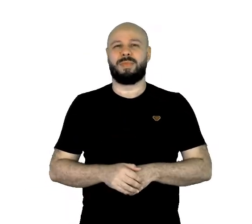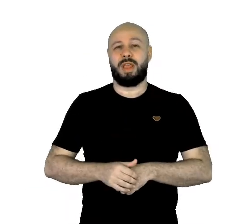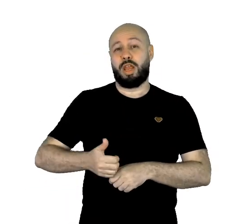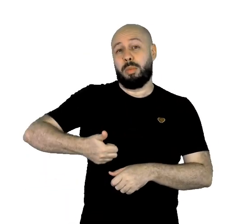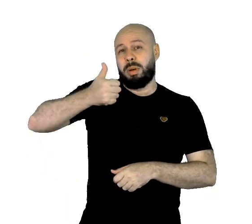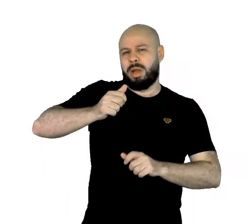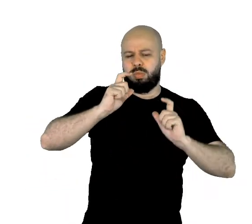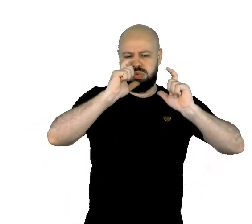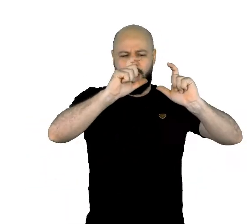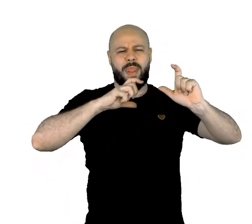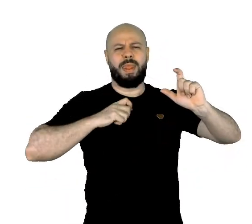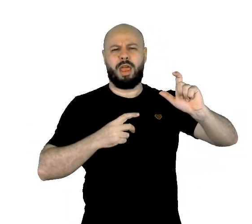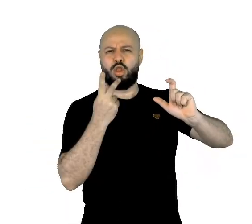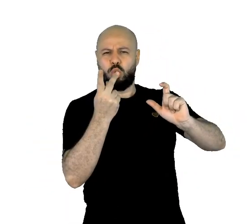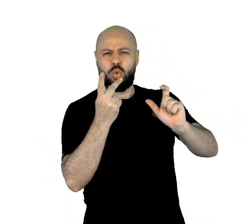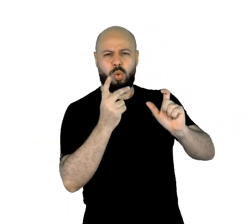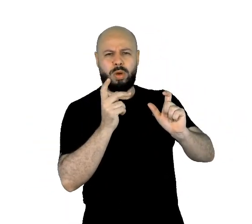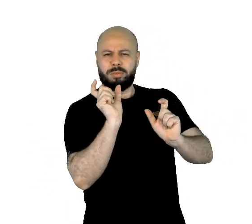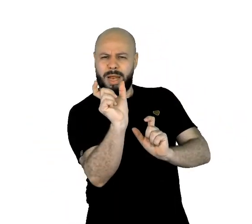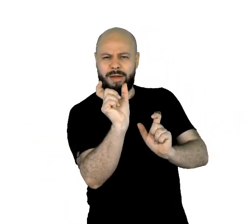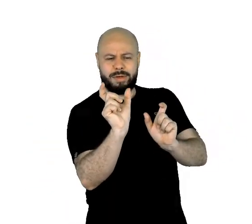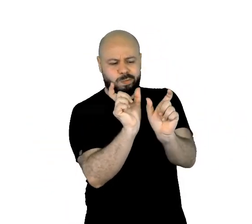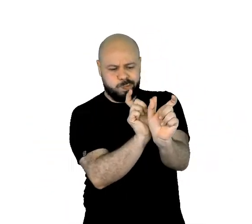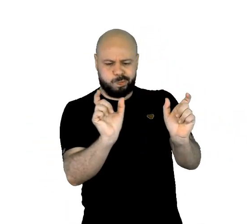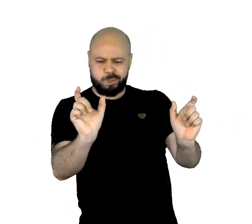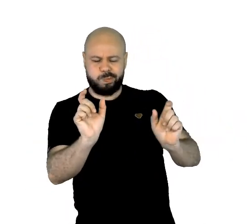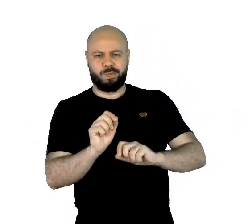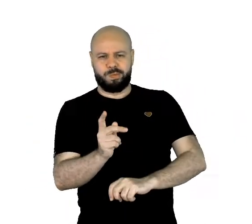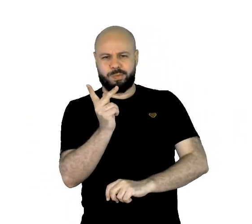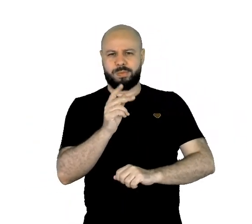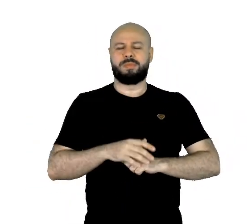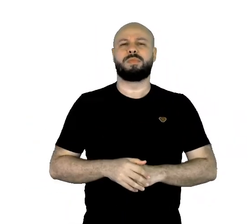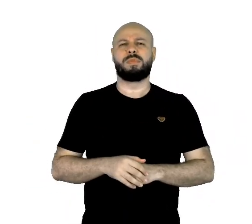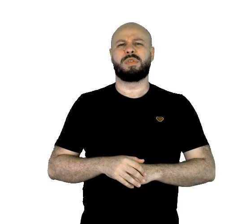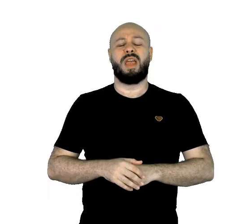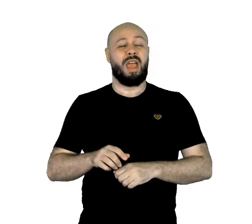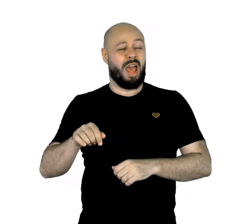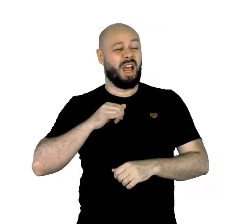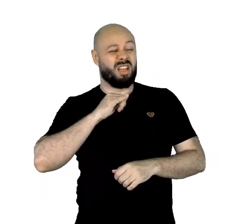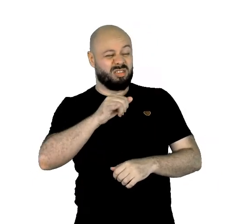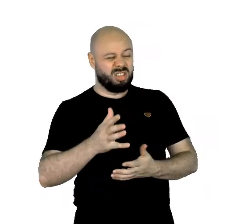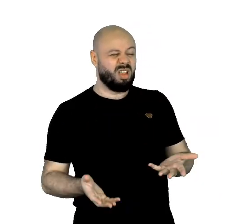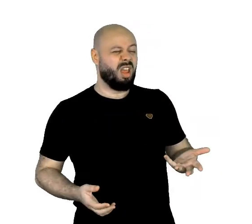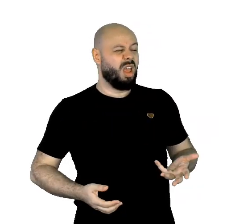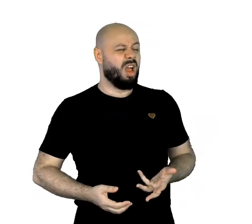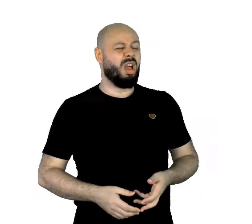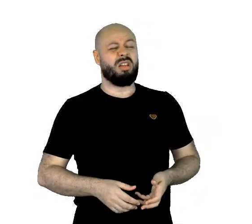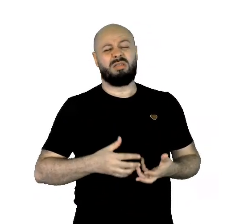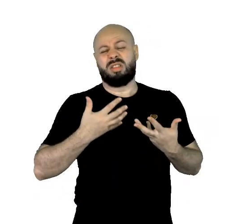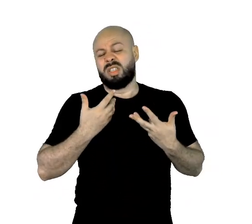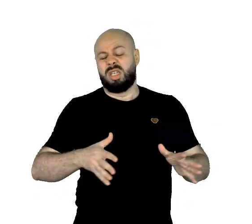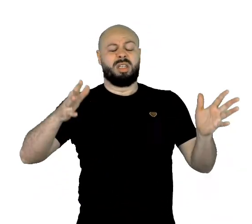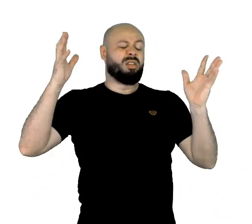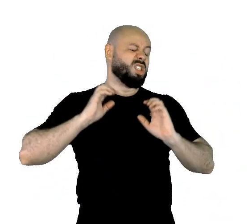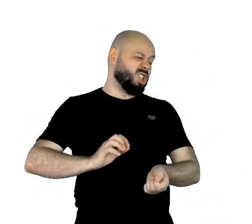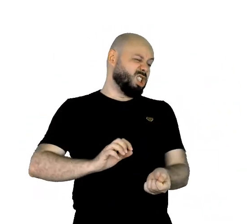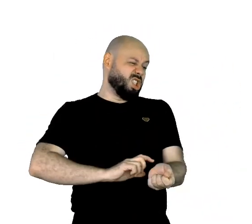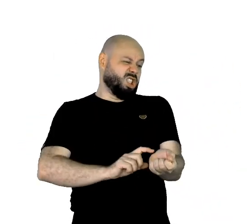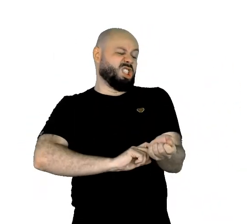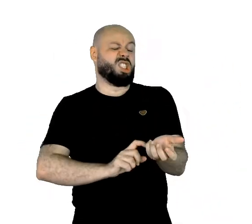sinônimos. Olha só. Quando ela fala, já não aguento mais, estou cansada,